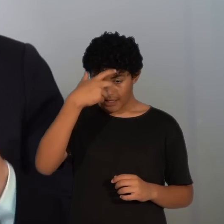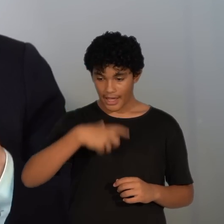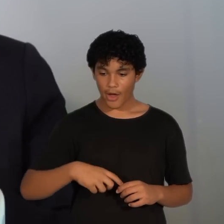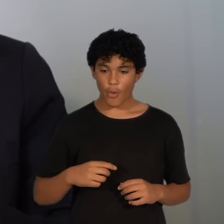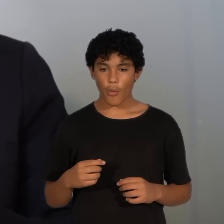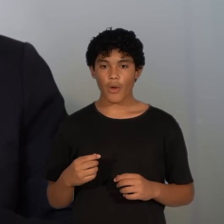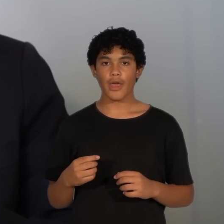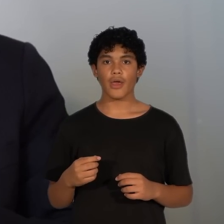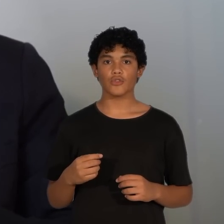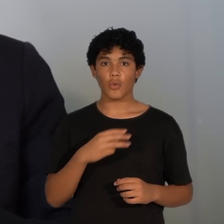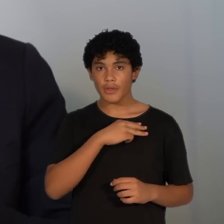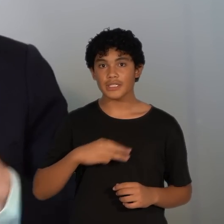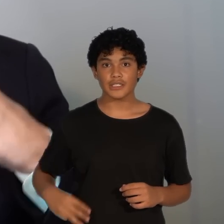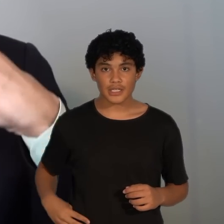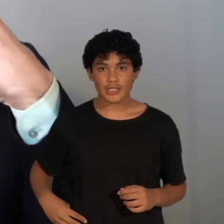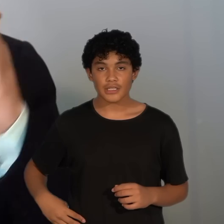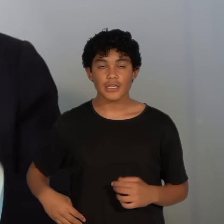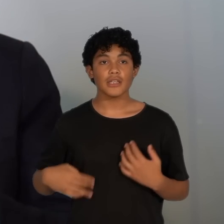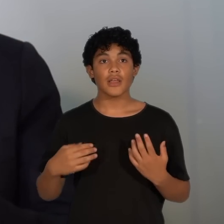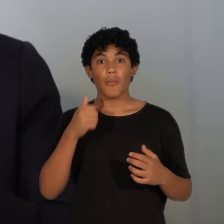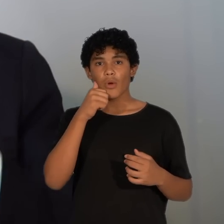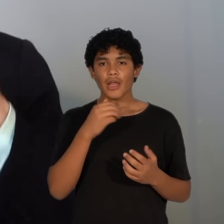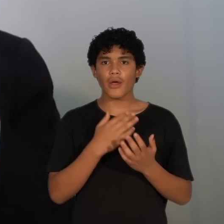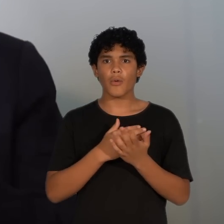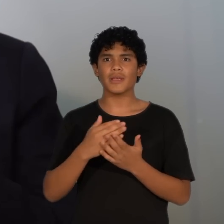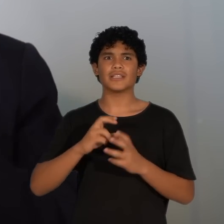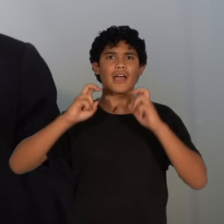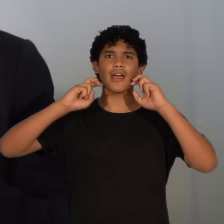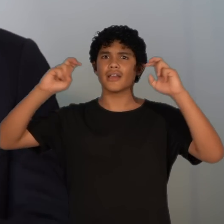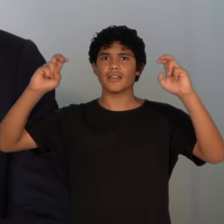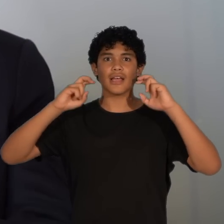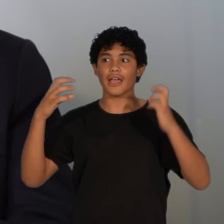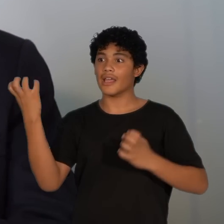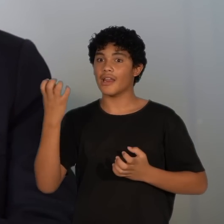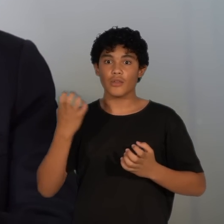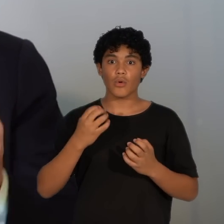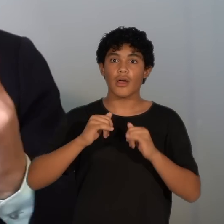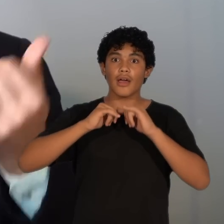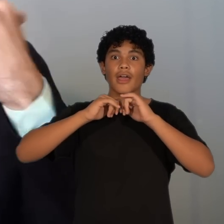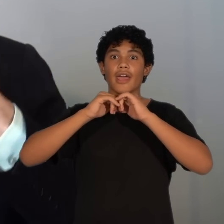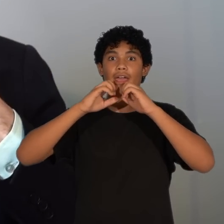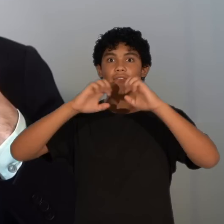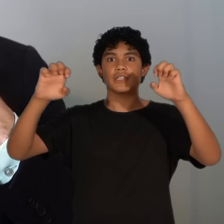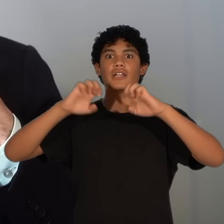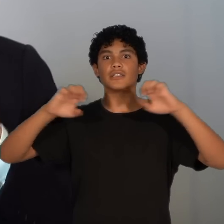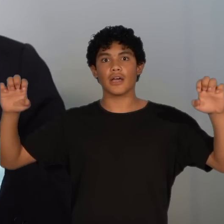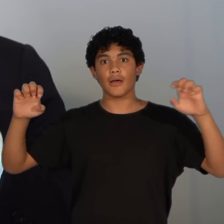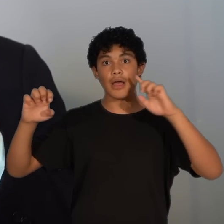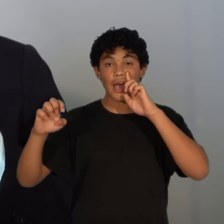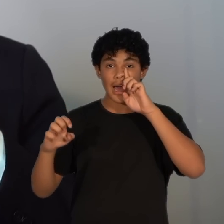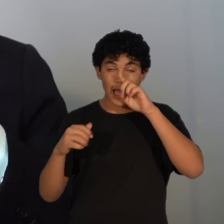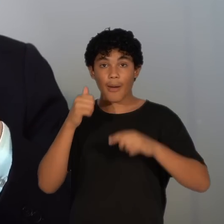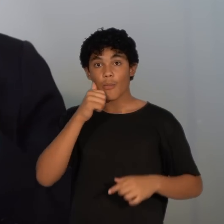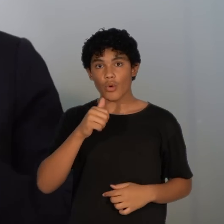ele fala, né, eu sou o Messias, e ela começa a gritar e quer partilhar isso, né, é que a gente pode voltar até na